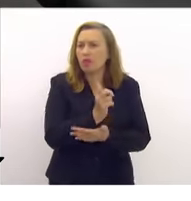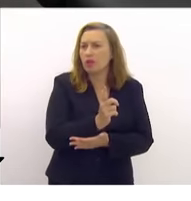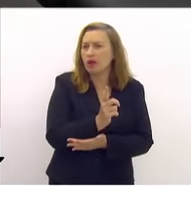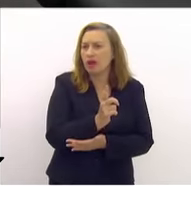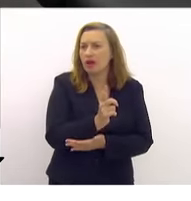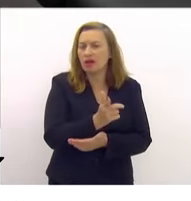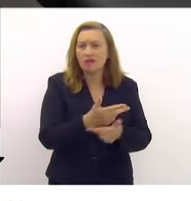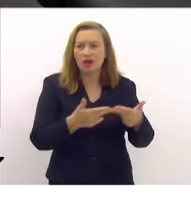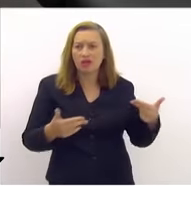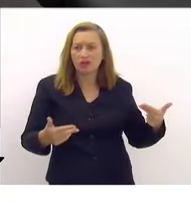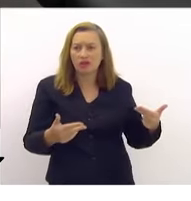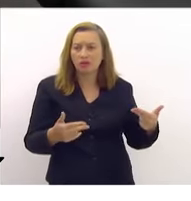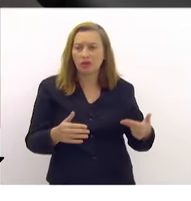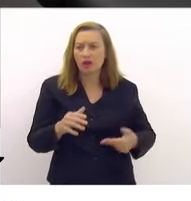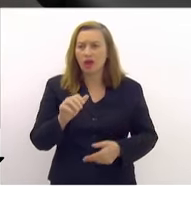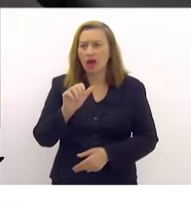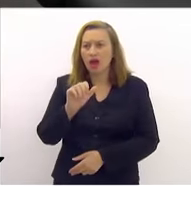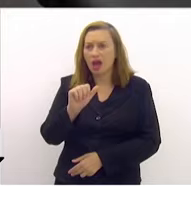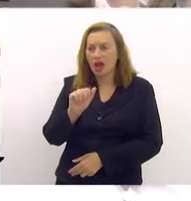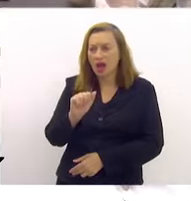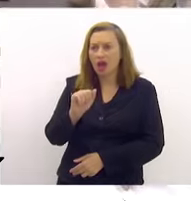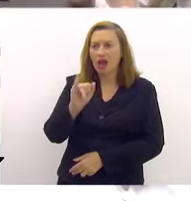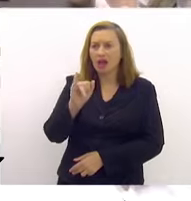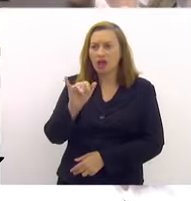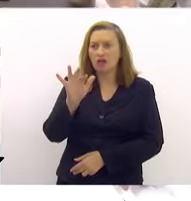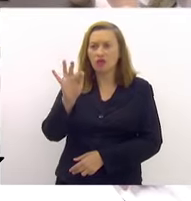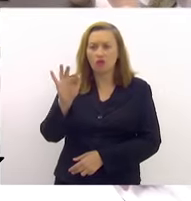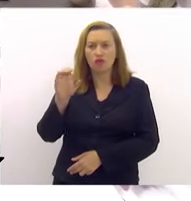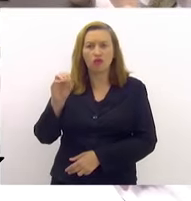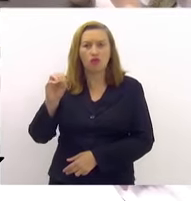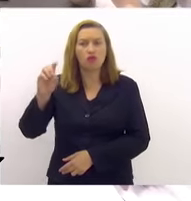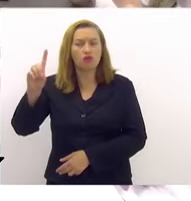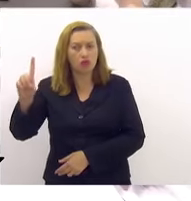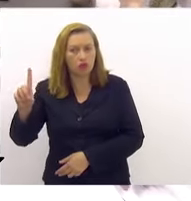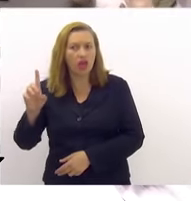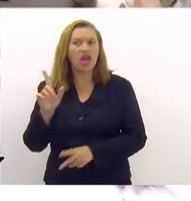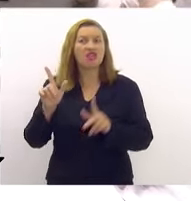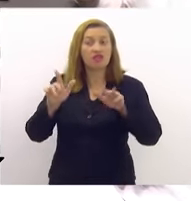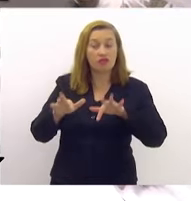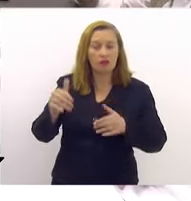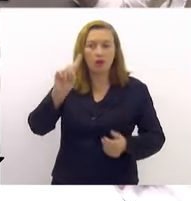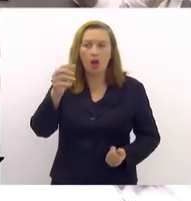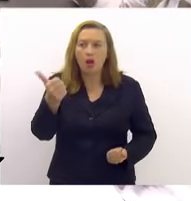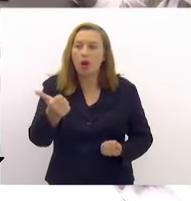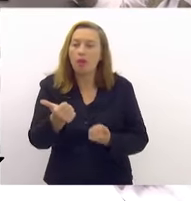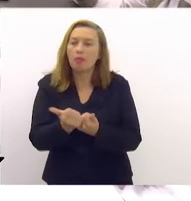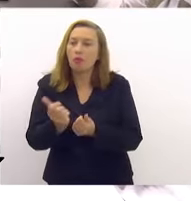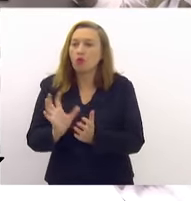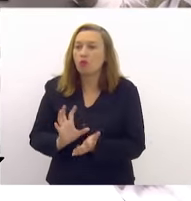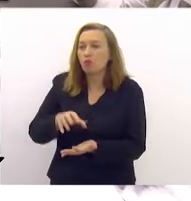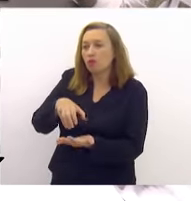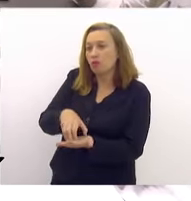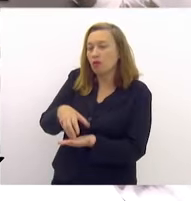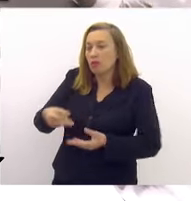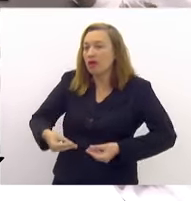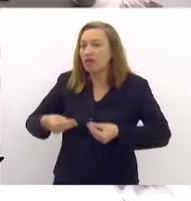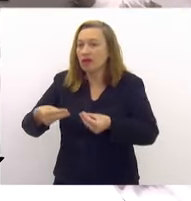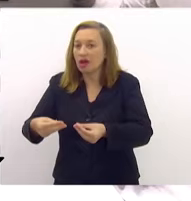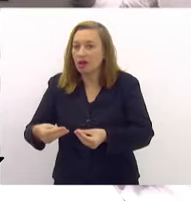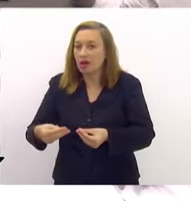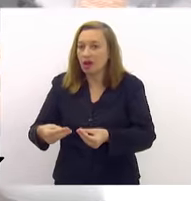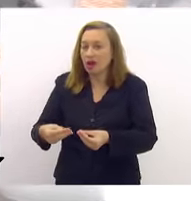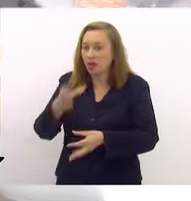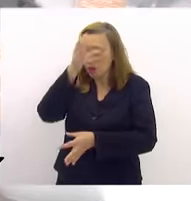pelo iFood. É entregador. Isso. É diferente. Isso. Não é ponto de apoio para entregar para o cliente, é um ponto de apoio para